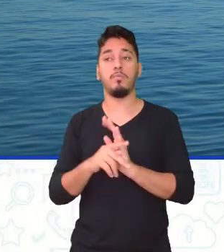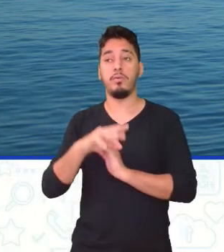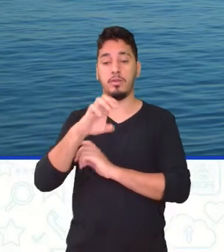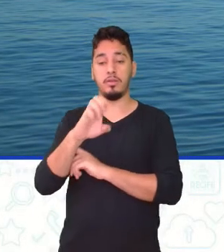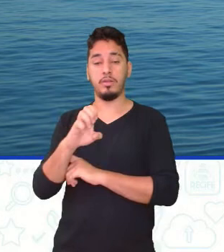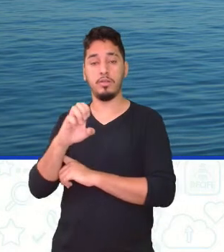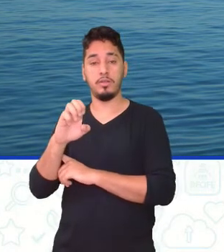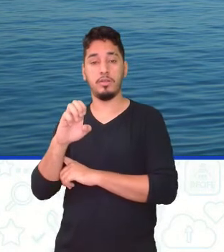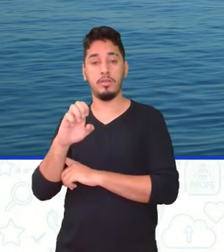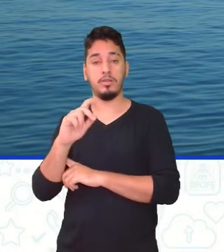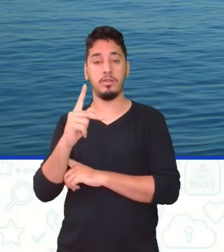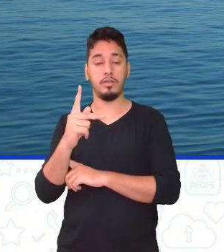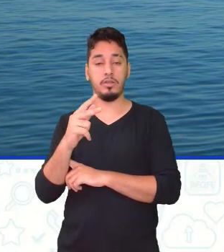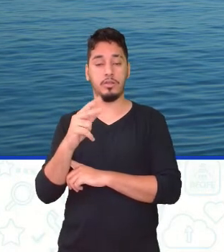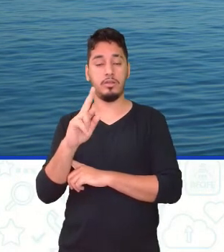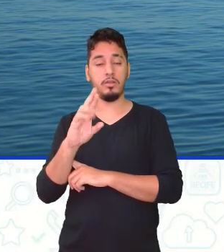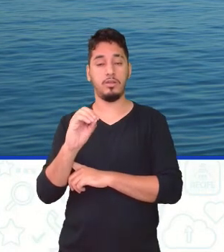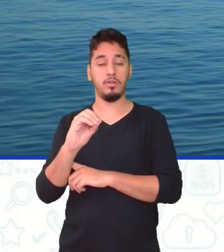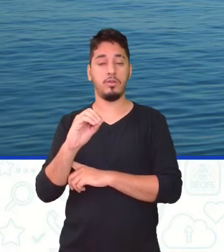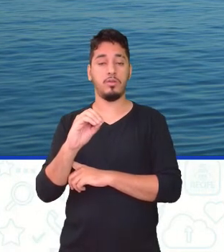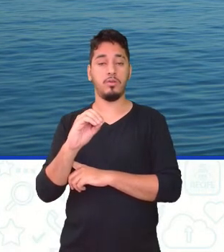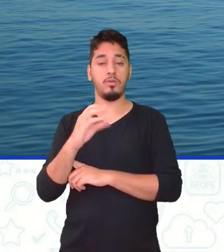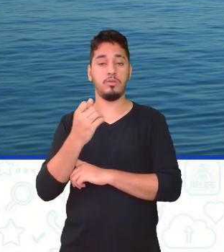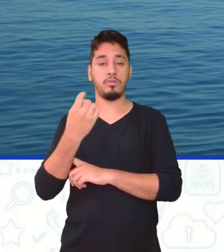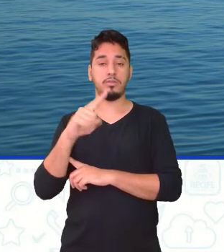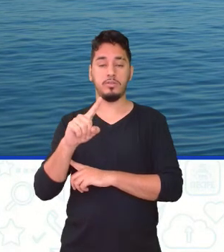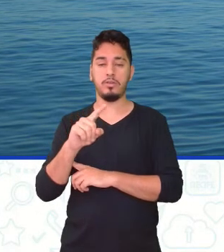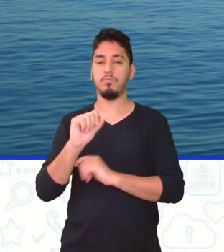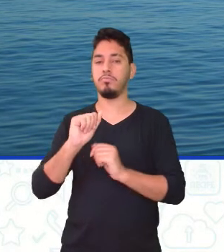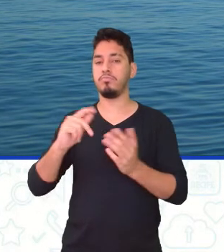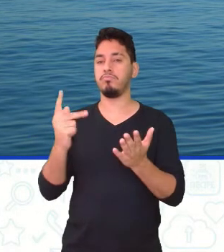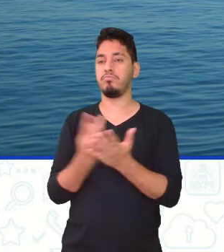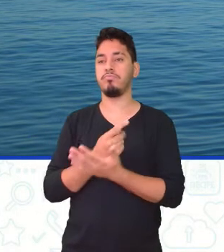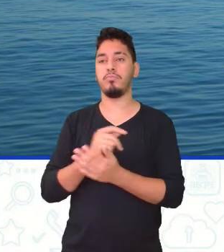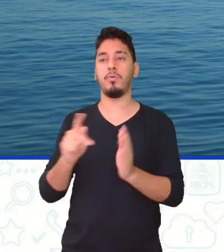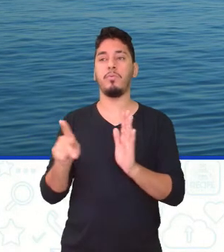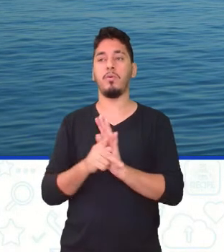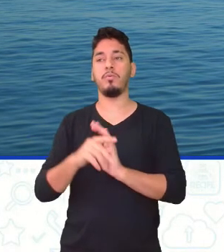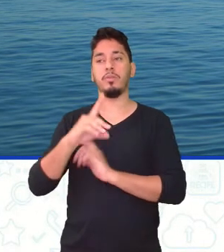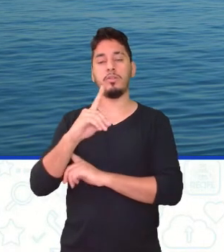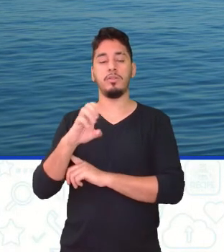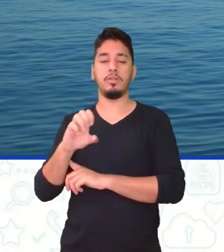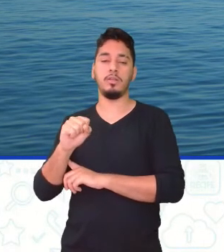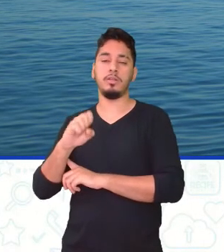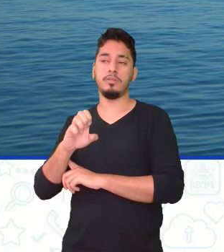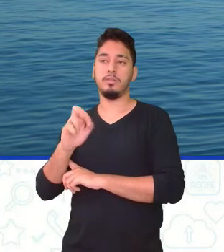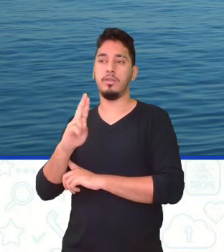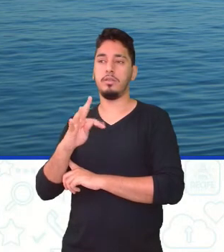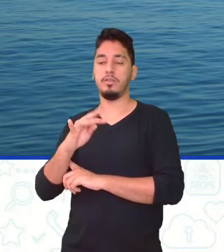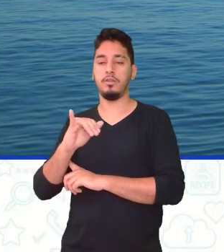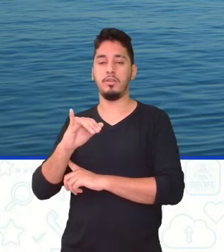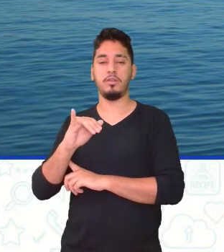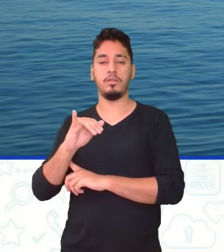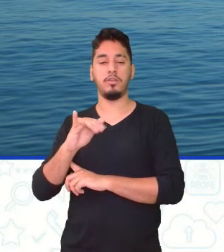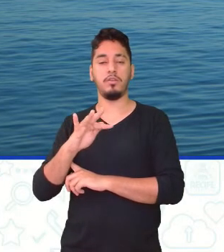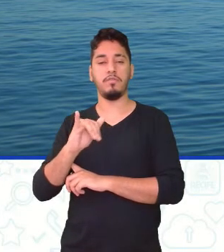erosão pode agir muito facilmente, né? E o processo de desertificação, ele vai só, aos